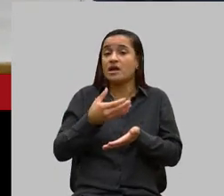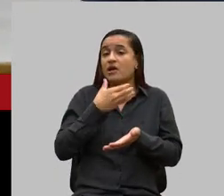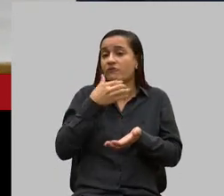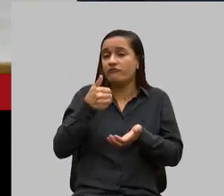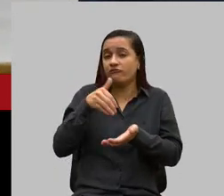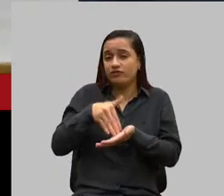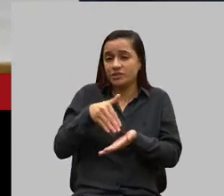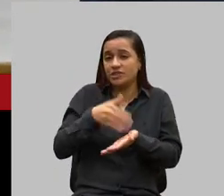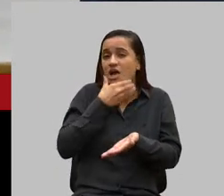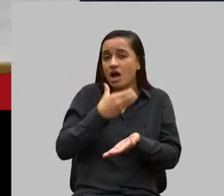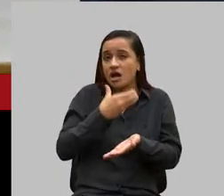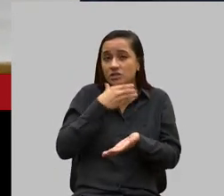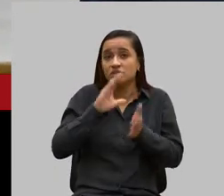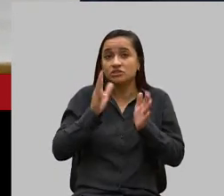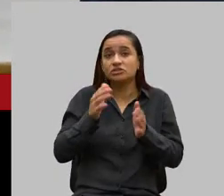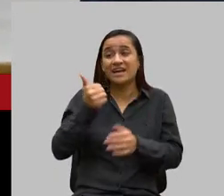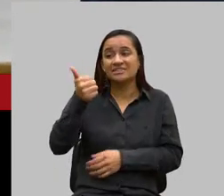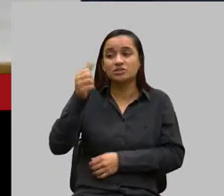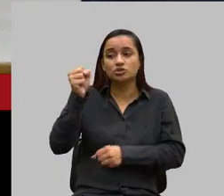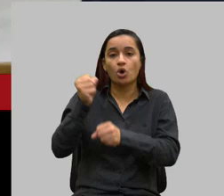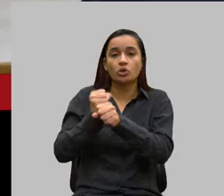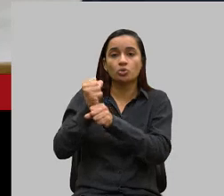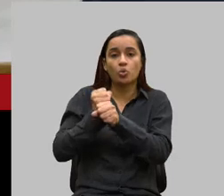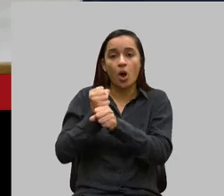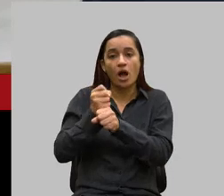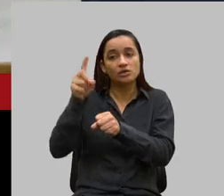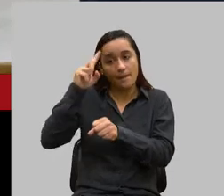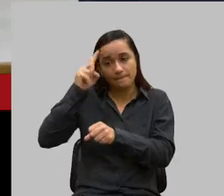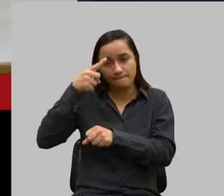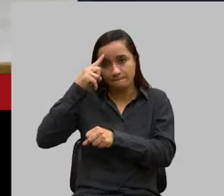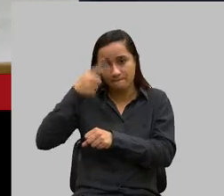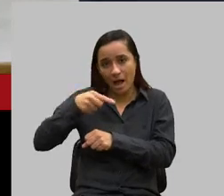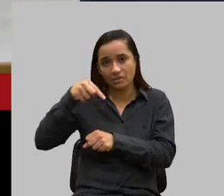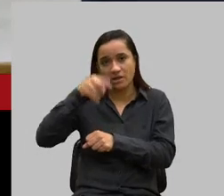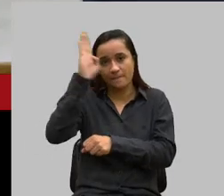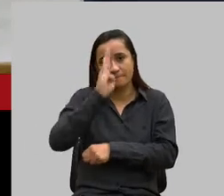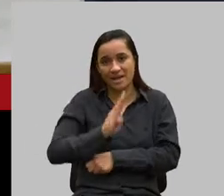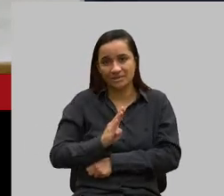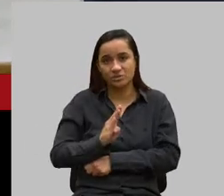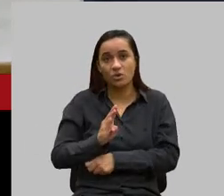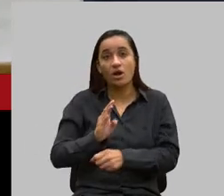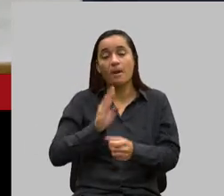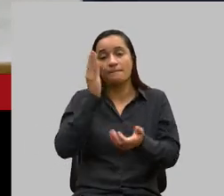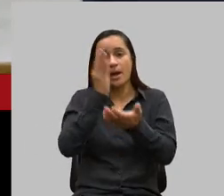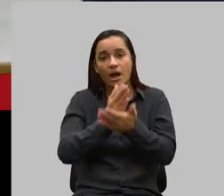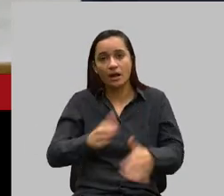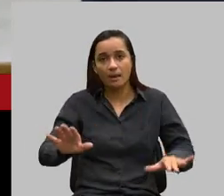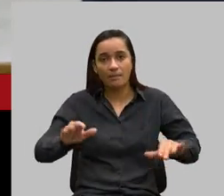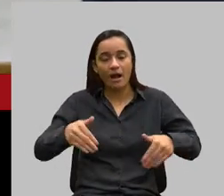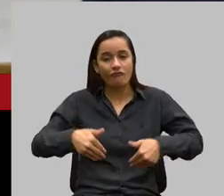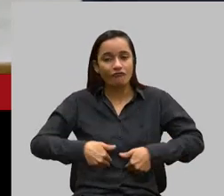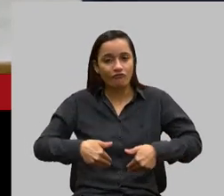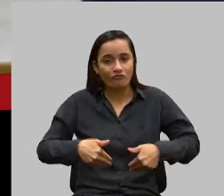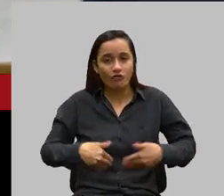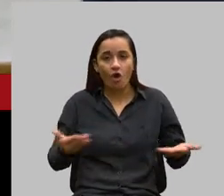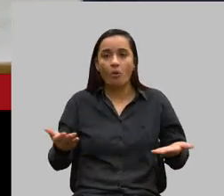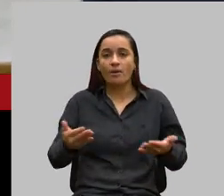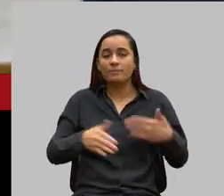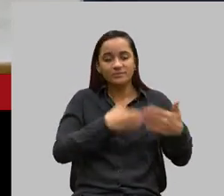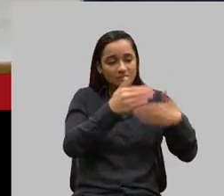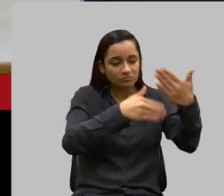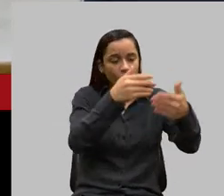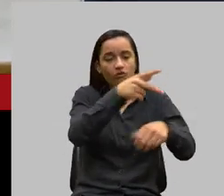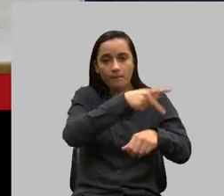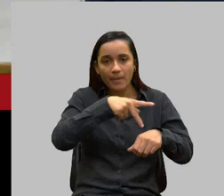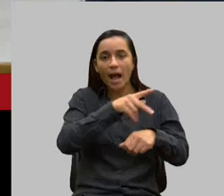18 anos que eles mandam no Brasil maioridade para acabar com a fome para desenvolver o país